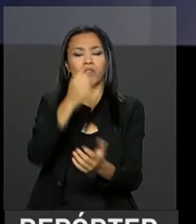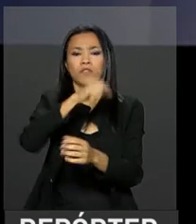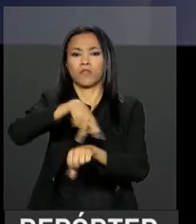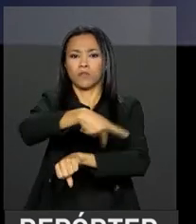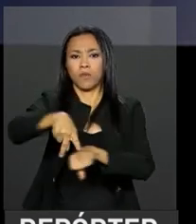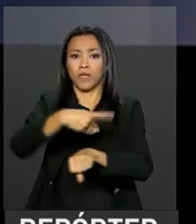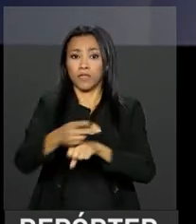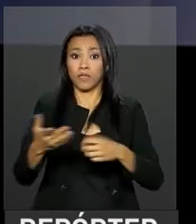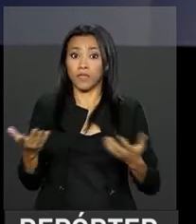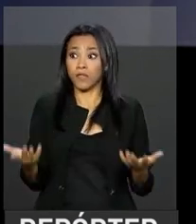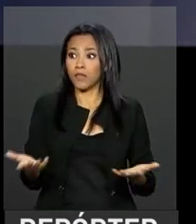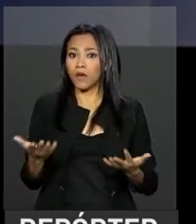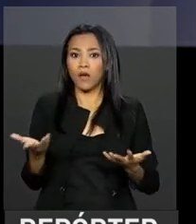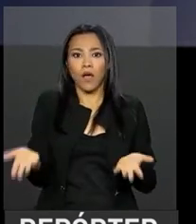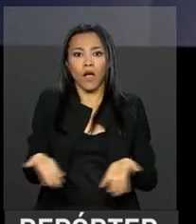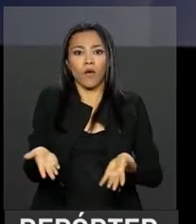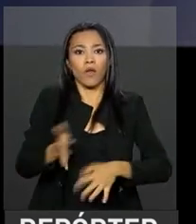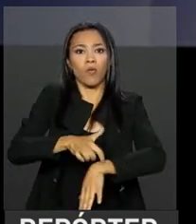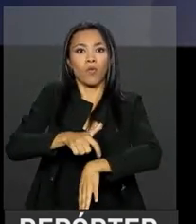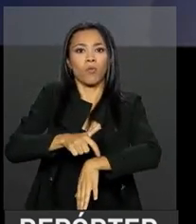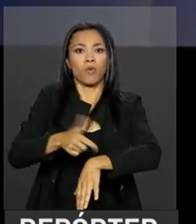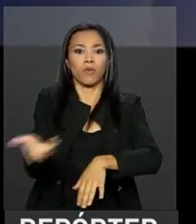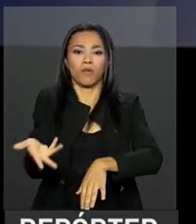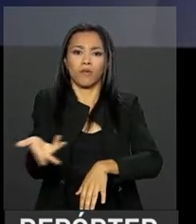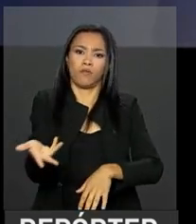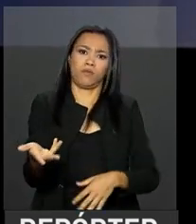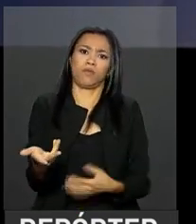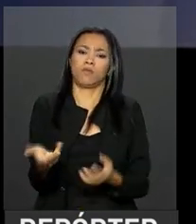momento mais adequado para estar no Brasil,